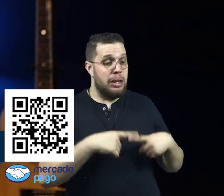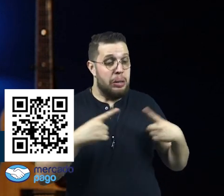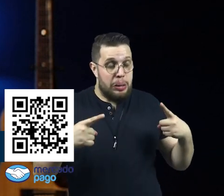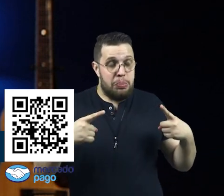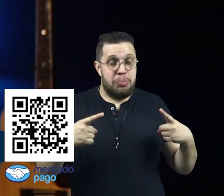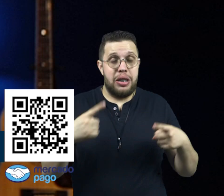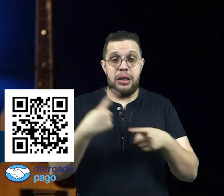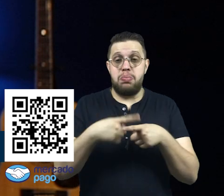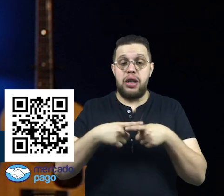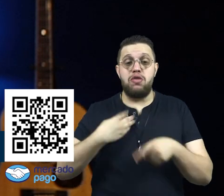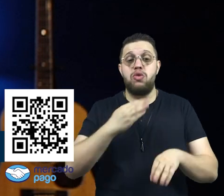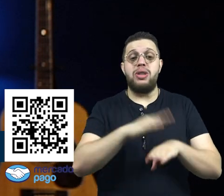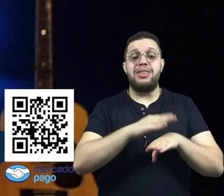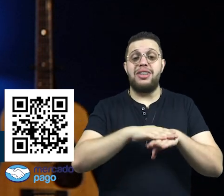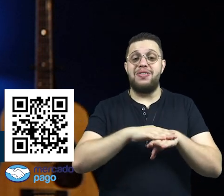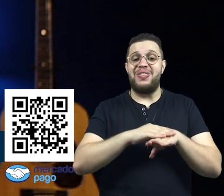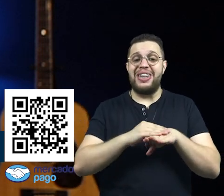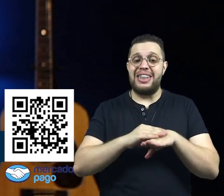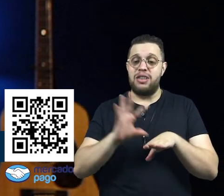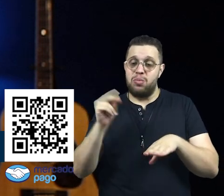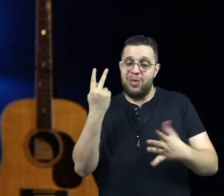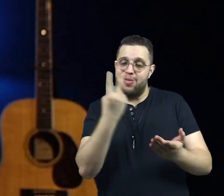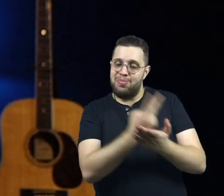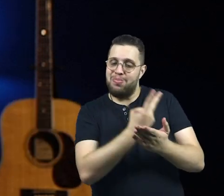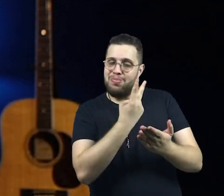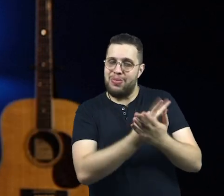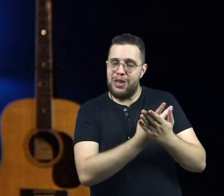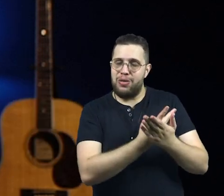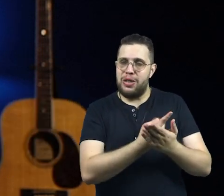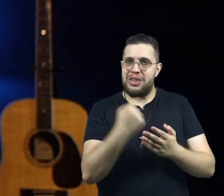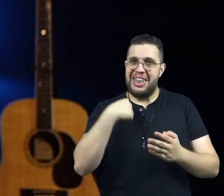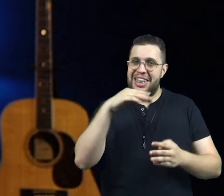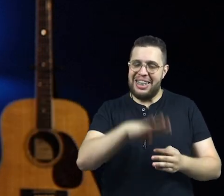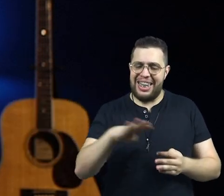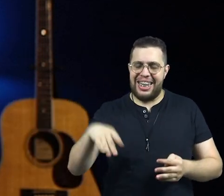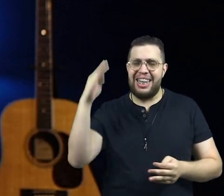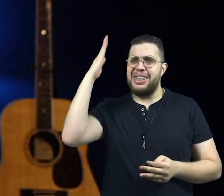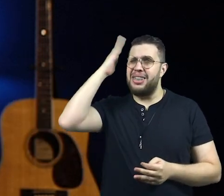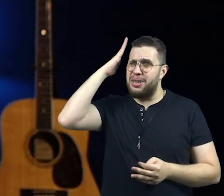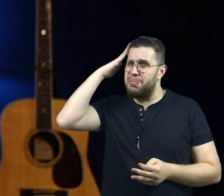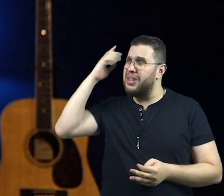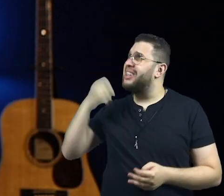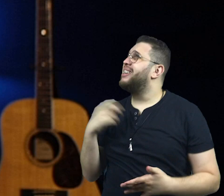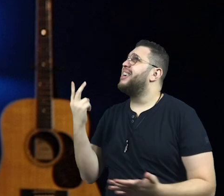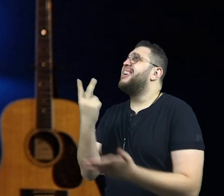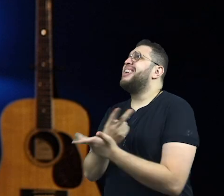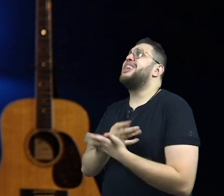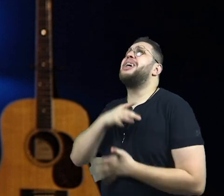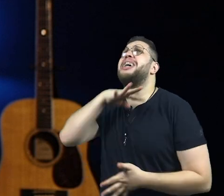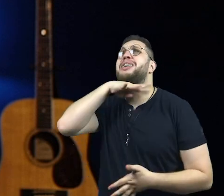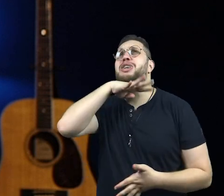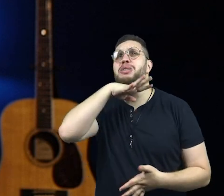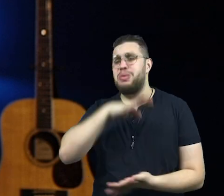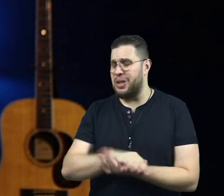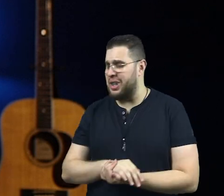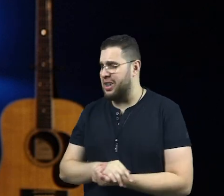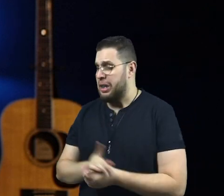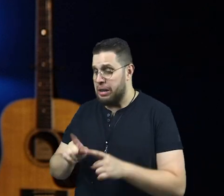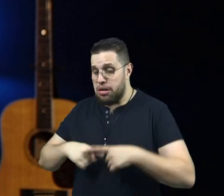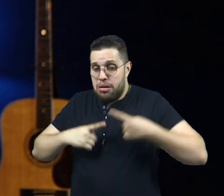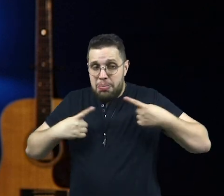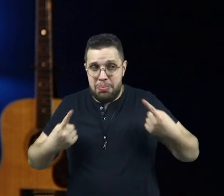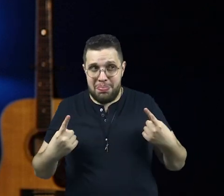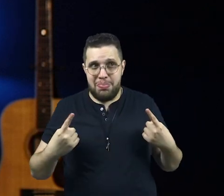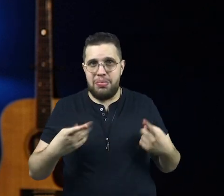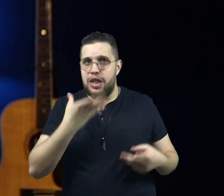algo que você fez. E na verdade, ao olhar da criança, isso é algo ruim, terrível que os pais estão fazendo. Mas